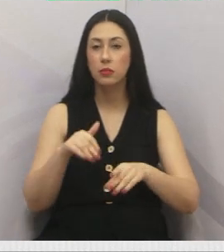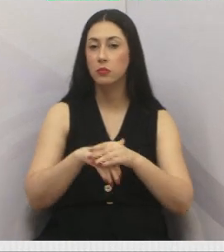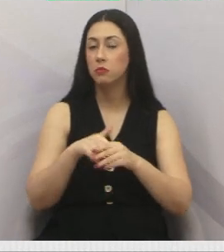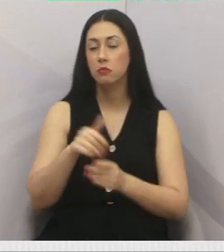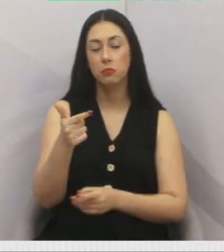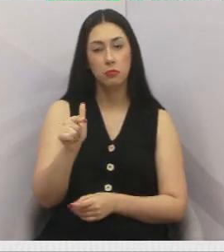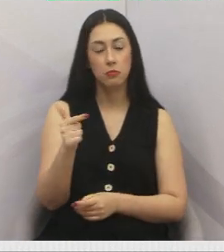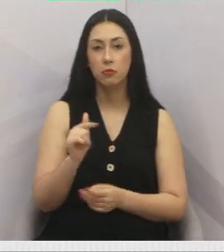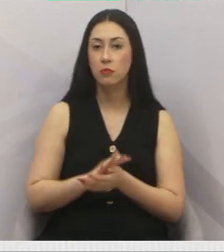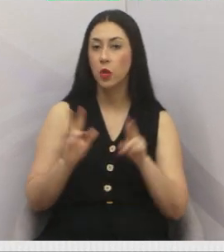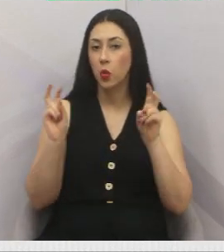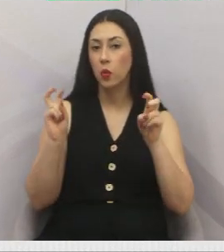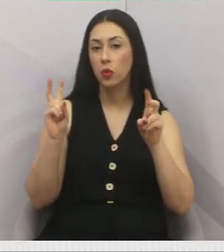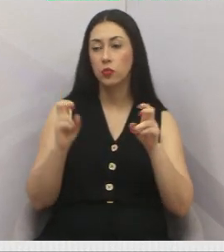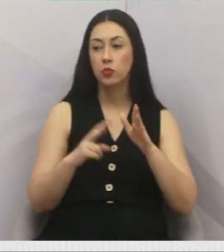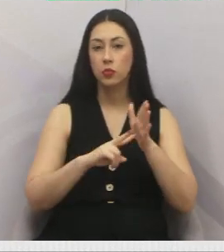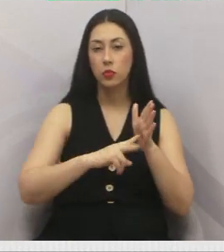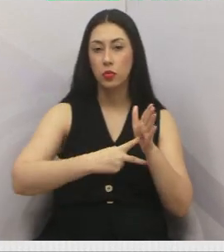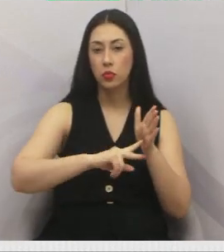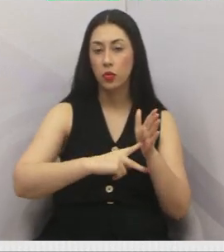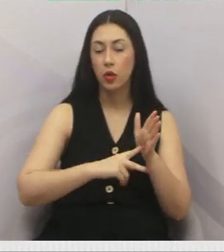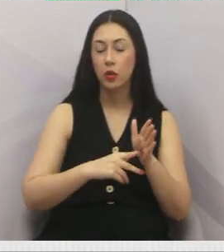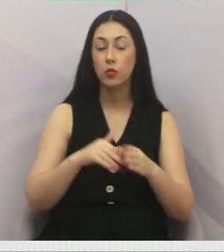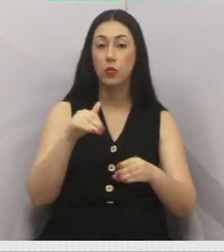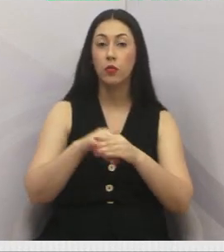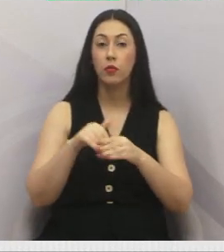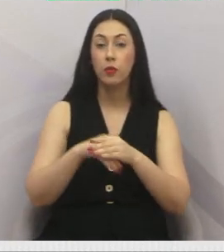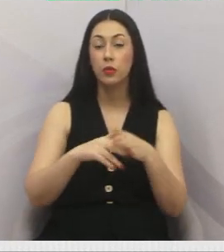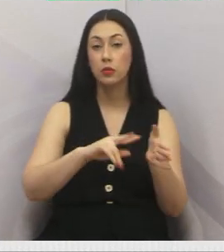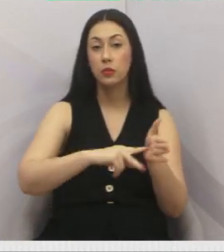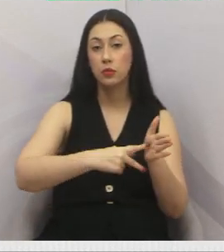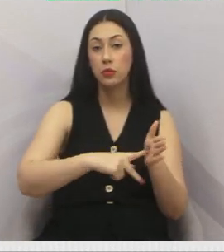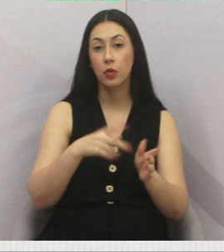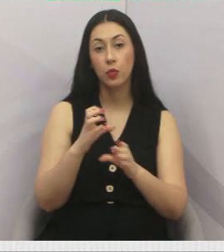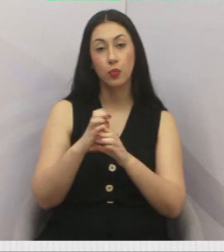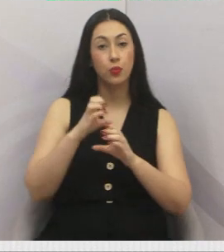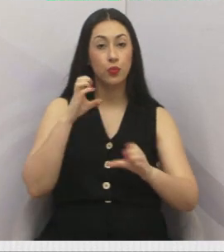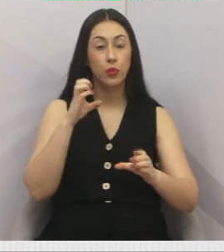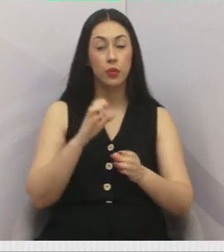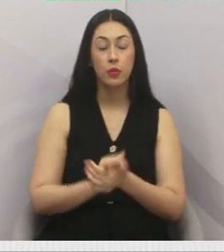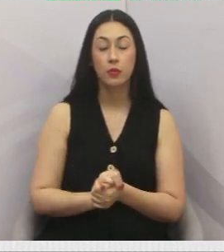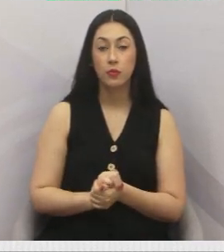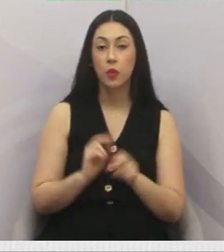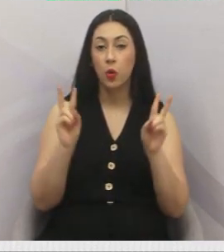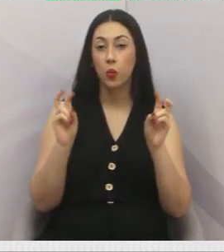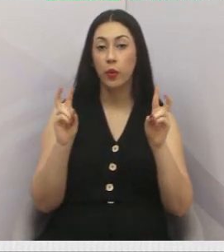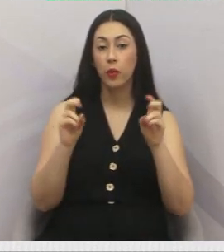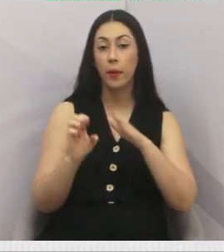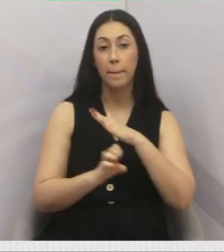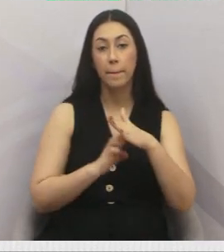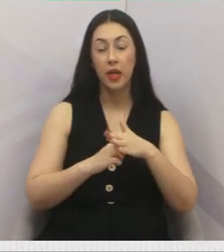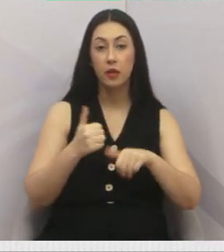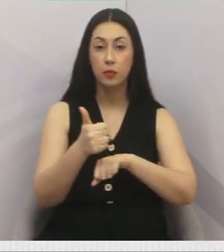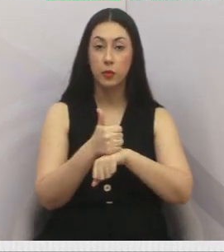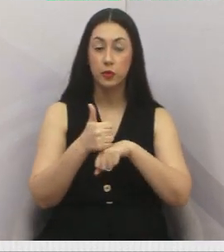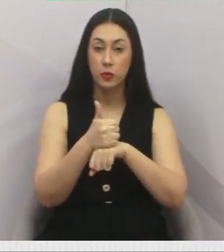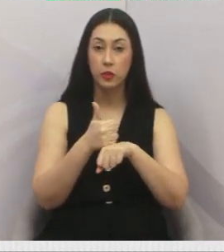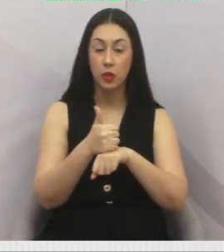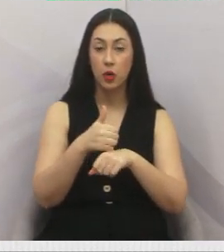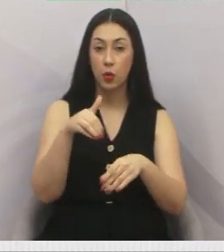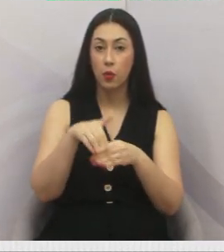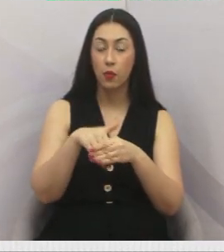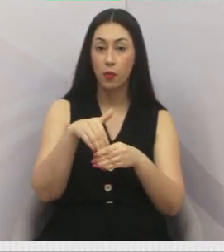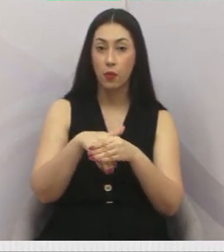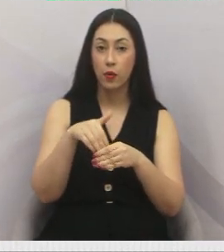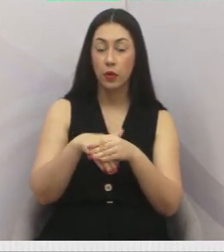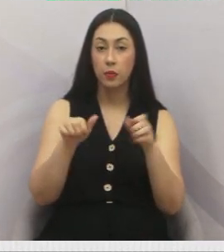Segmento Entidade de Classe Sindical, um voto para Sindicato dos Engenheiros. Segmento empresas e ou entidades profissionais. Um